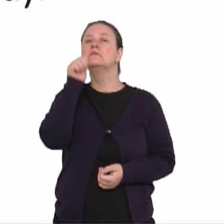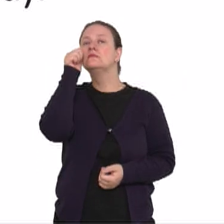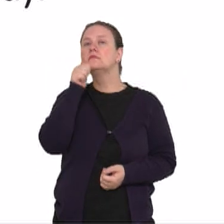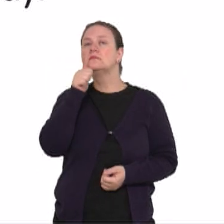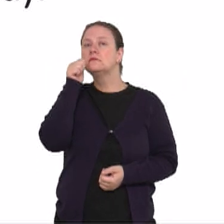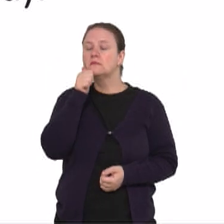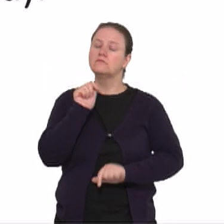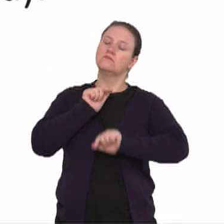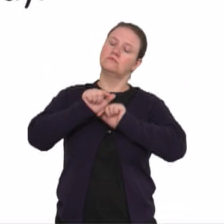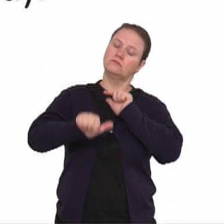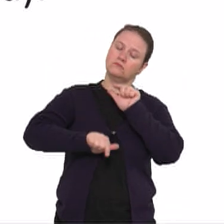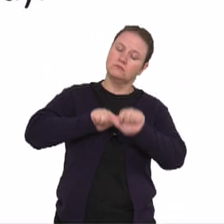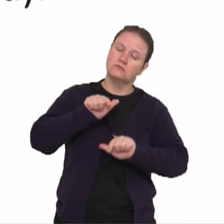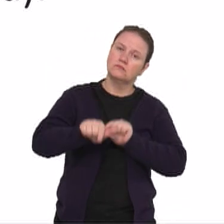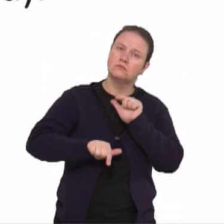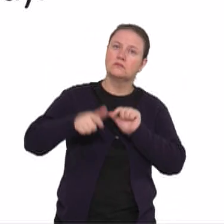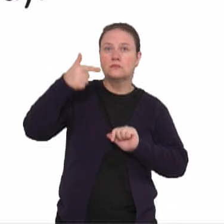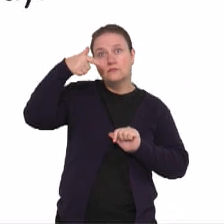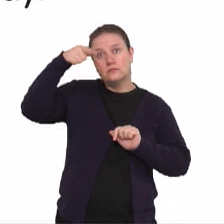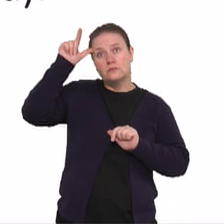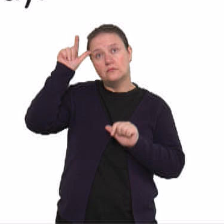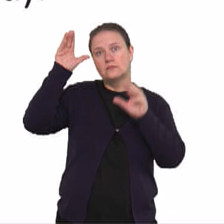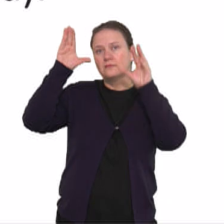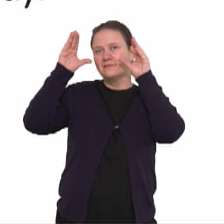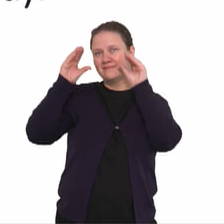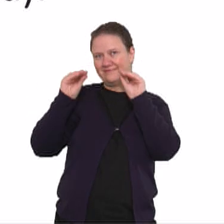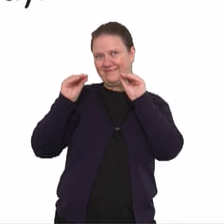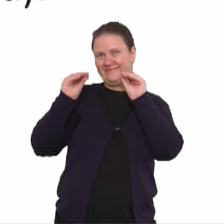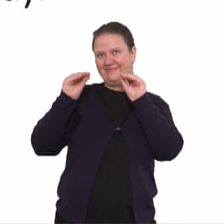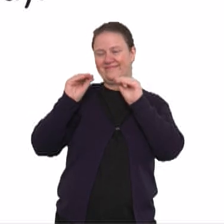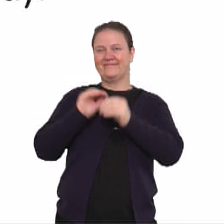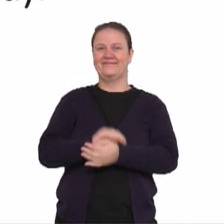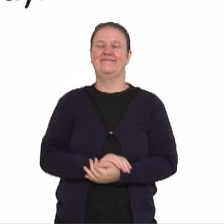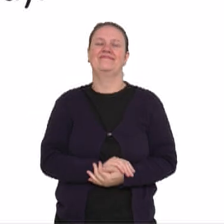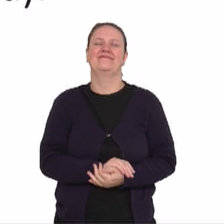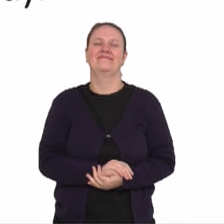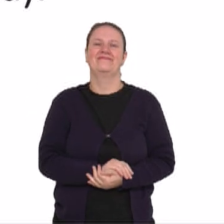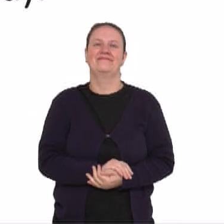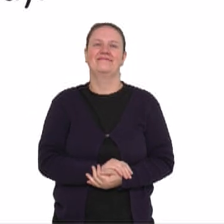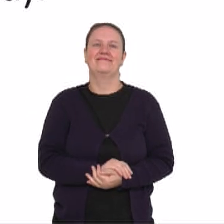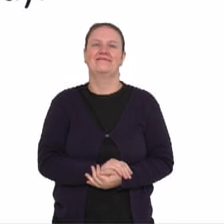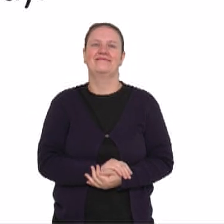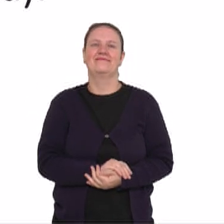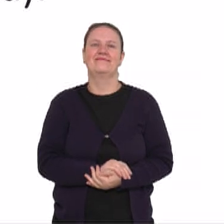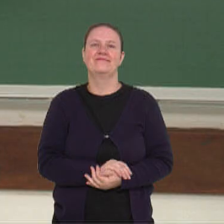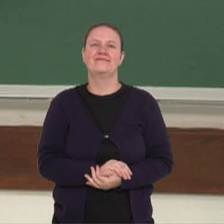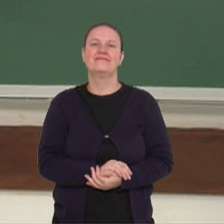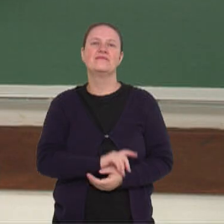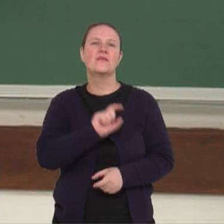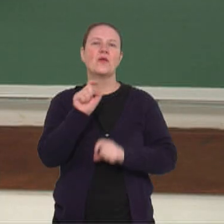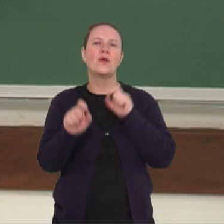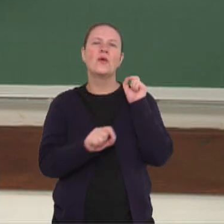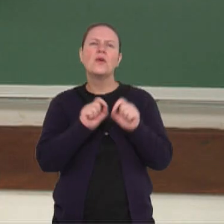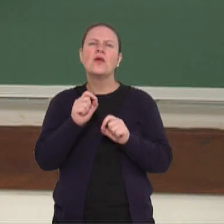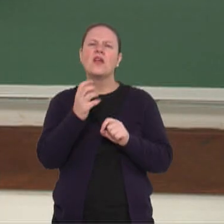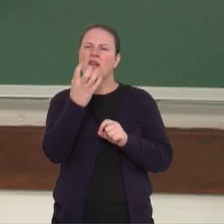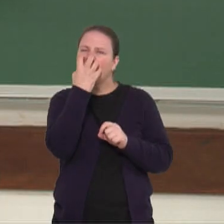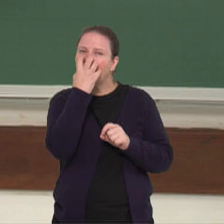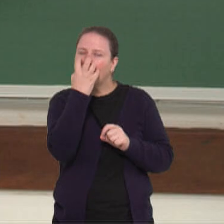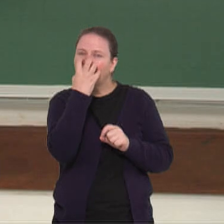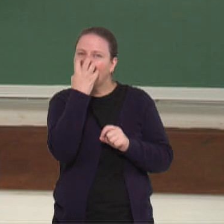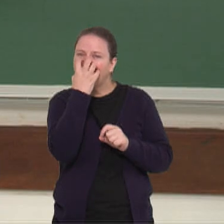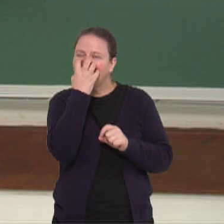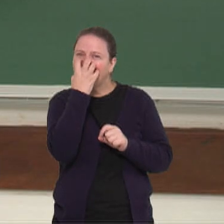estava trabalhando ontem à noite. The dog was barking. O que é bark? Au, au. Seria o